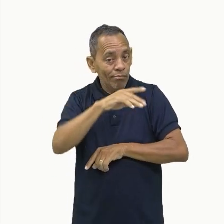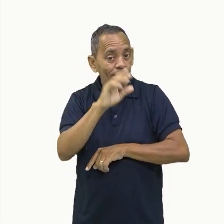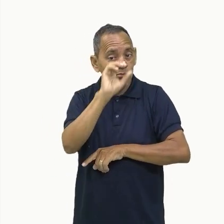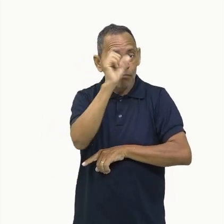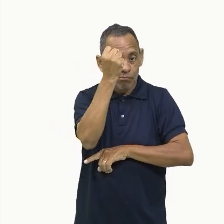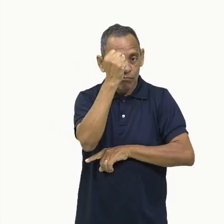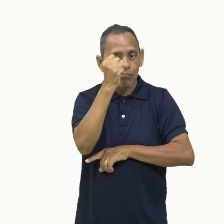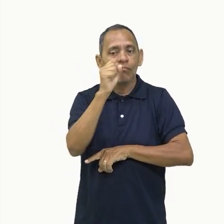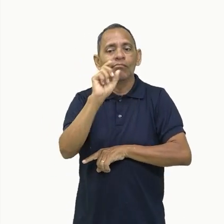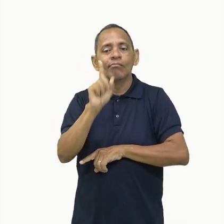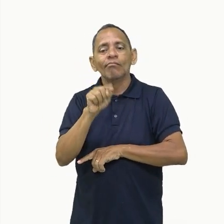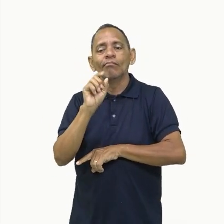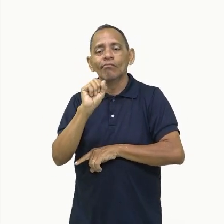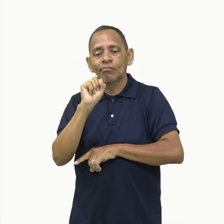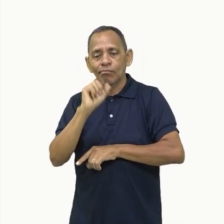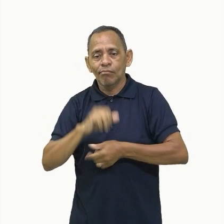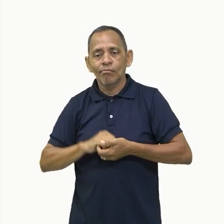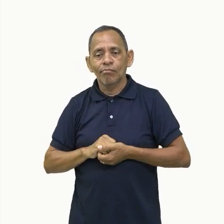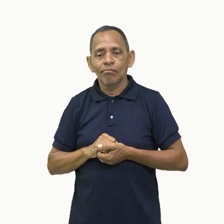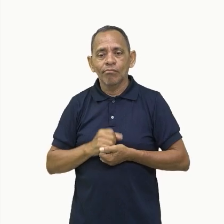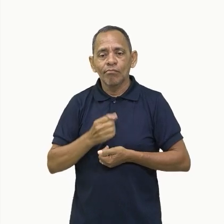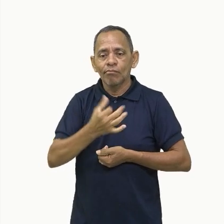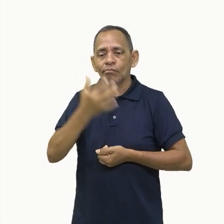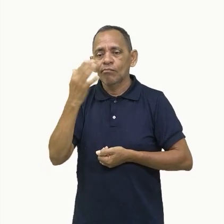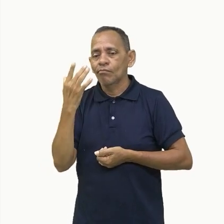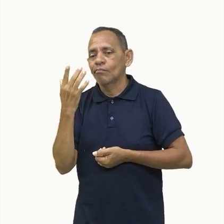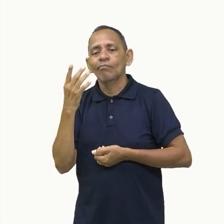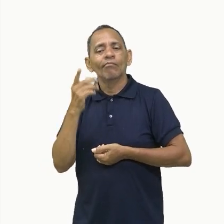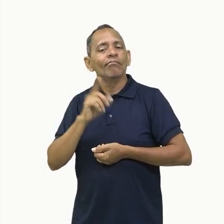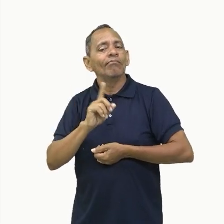Argentina, então a gente quase não observa